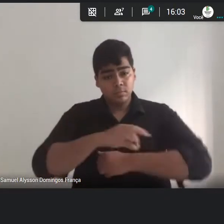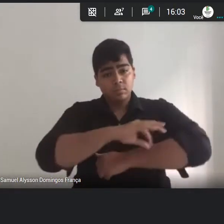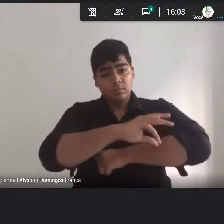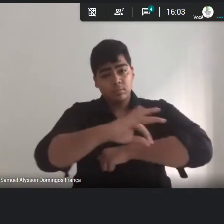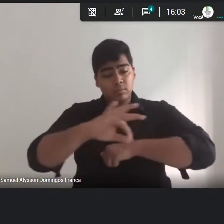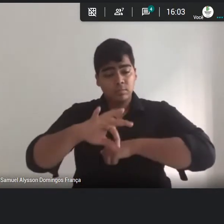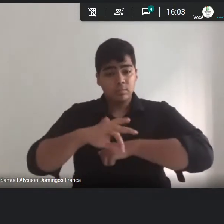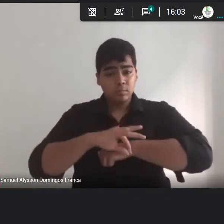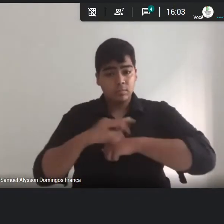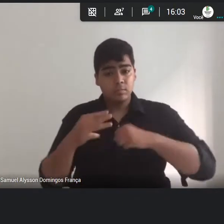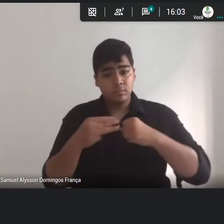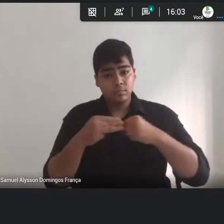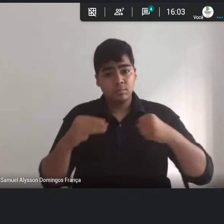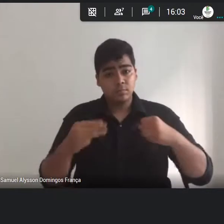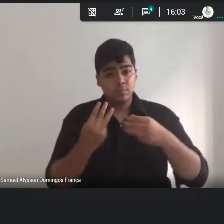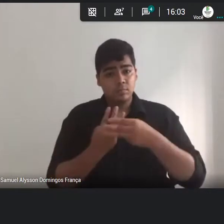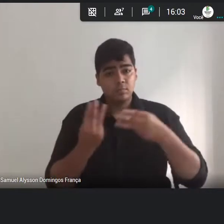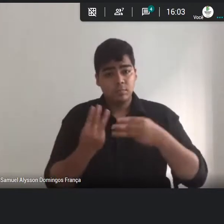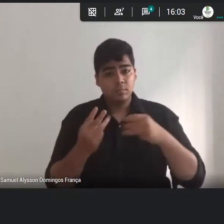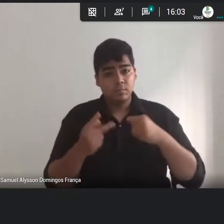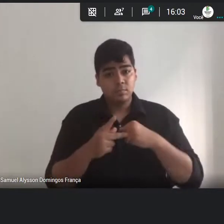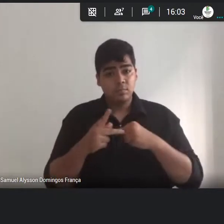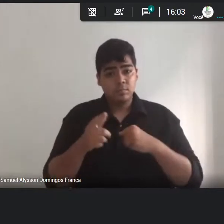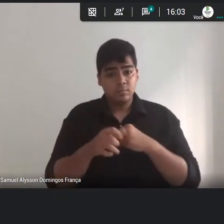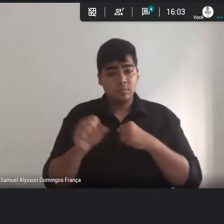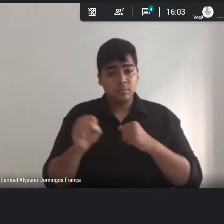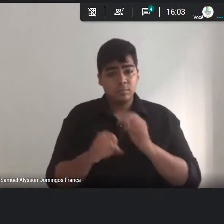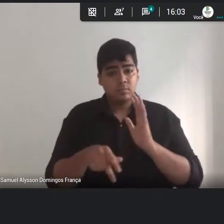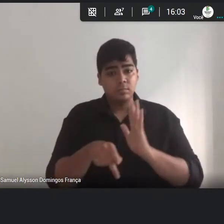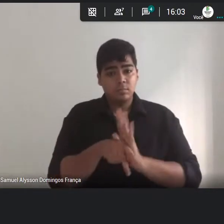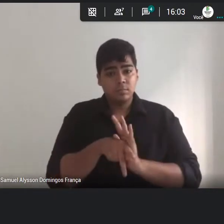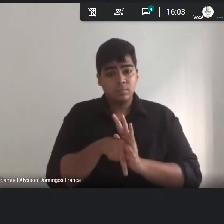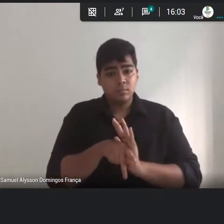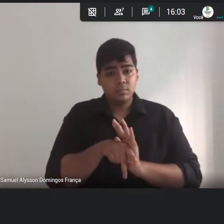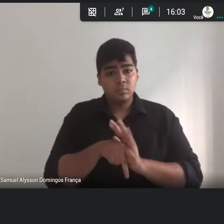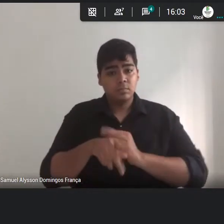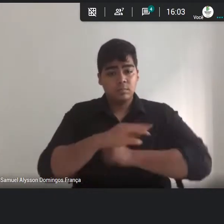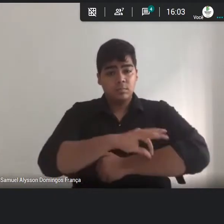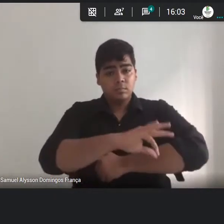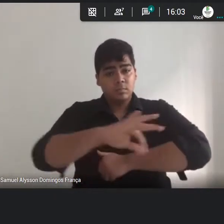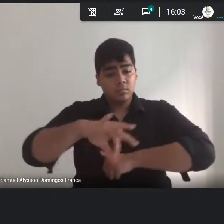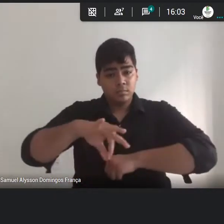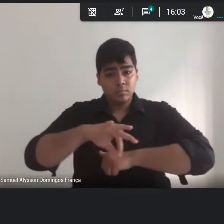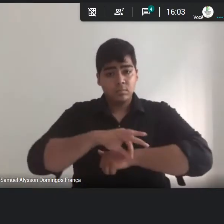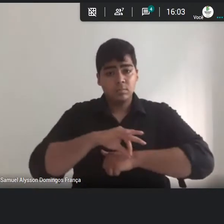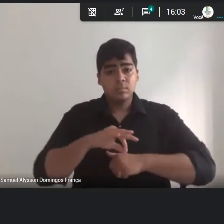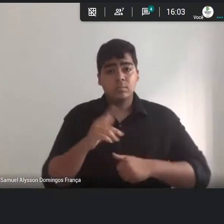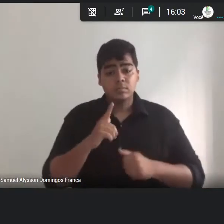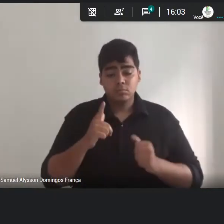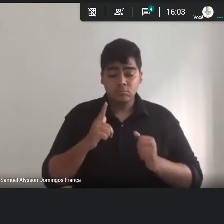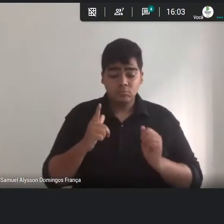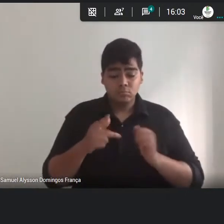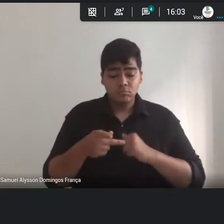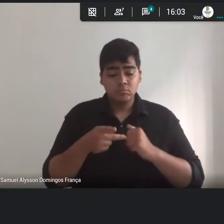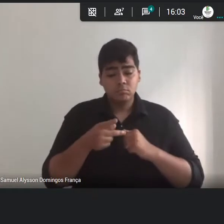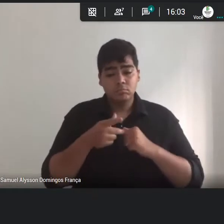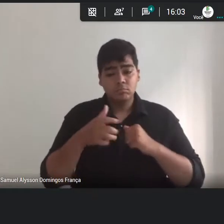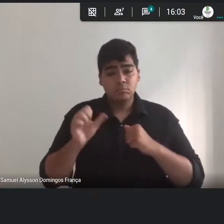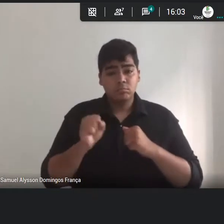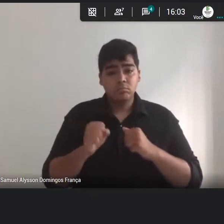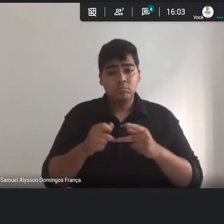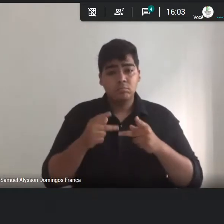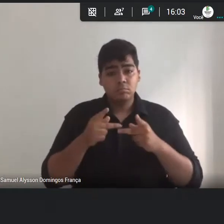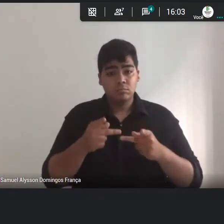UFPB. Especialista no Master em Arquitetura pelo IPOG, especialista no MBA Projeto e Execução